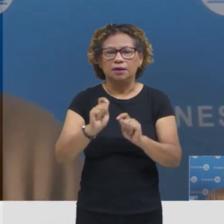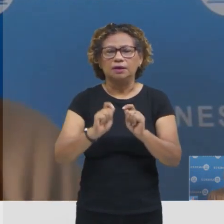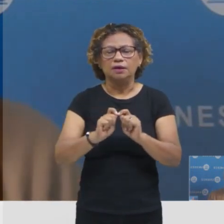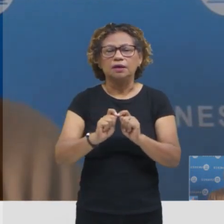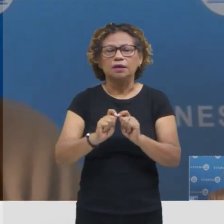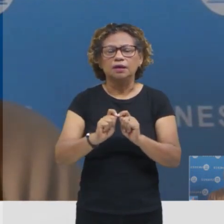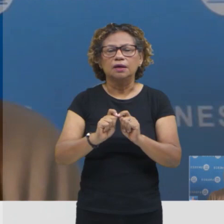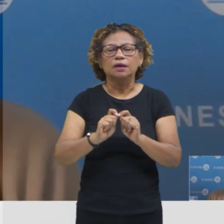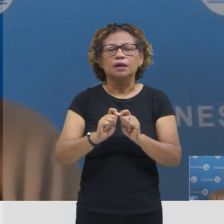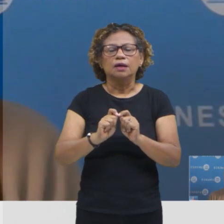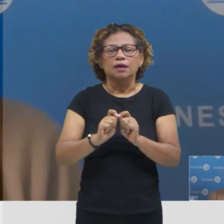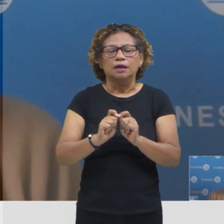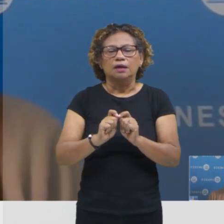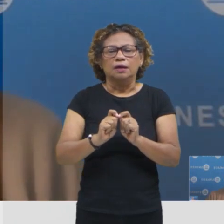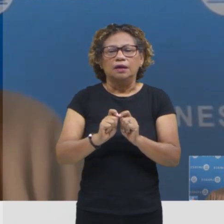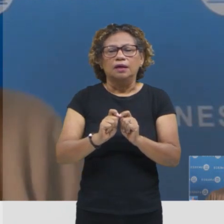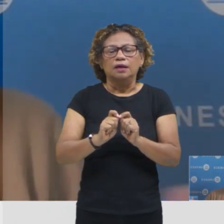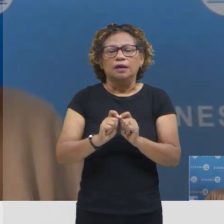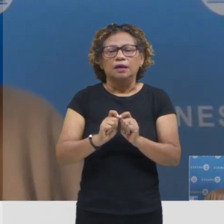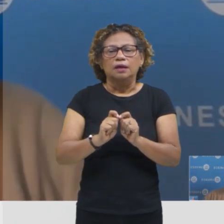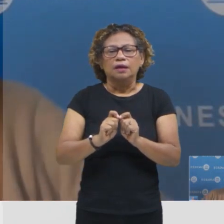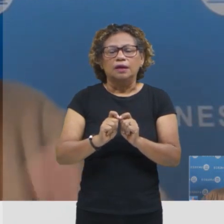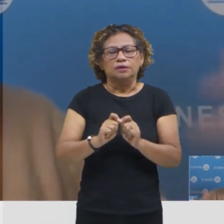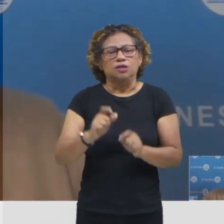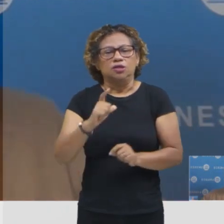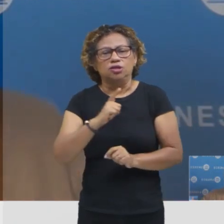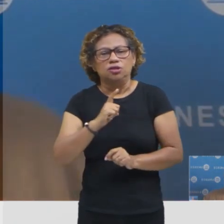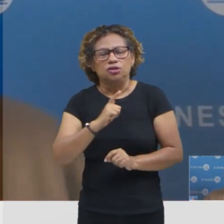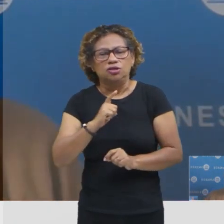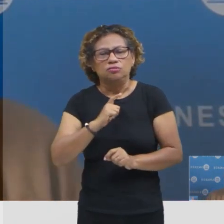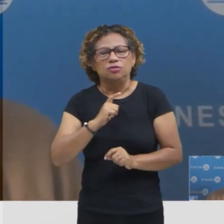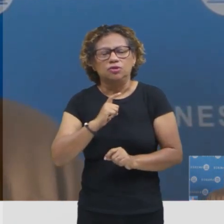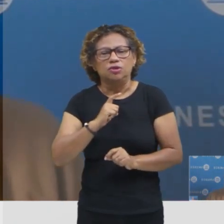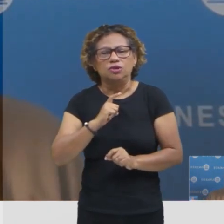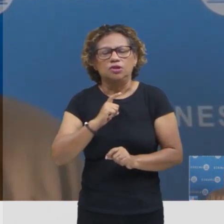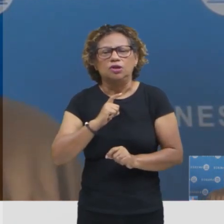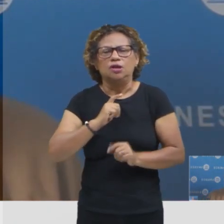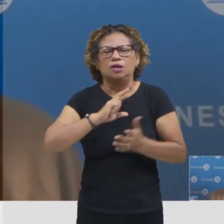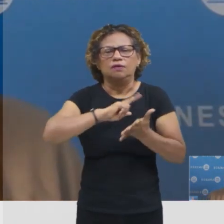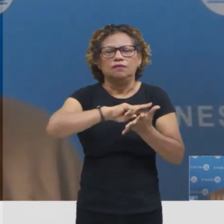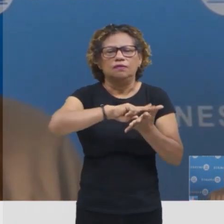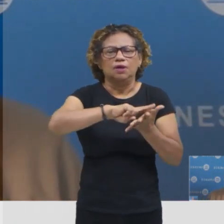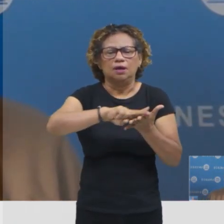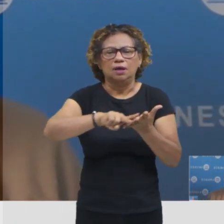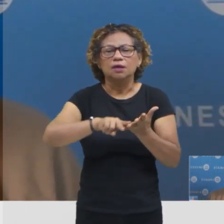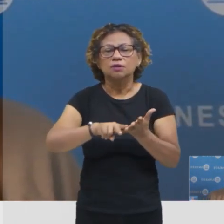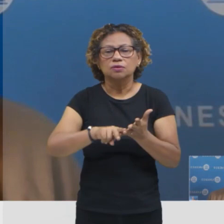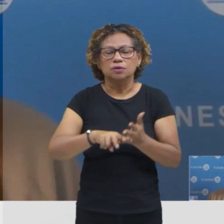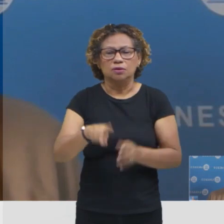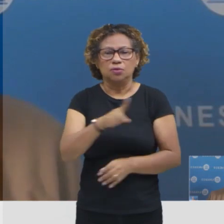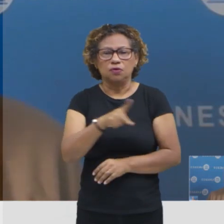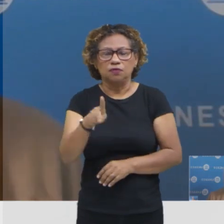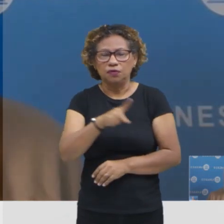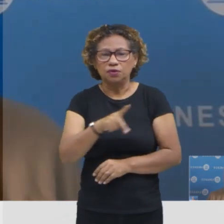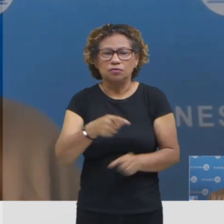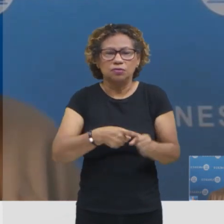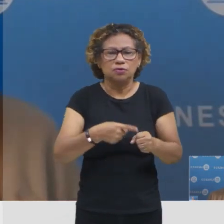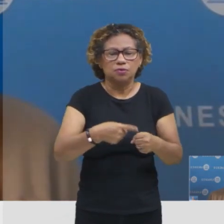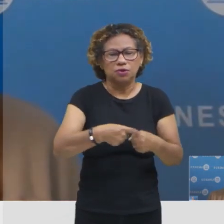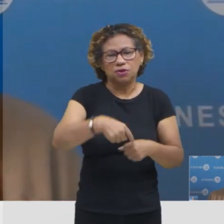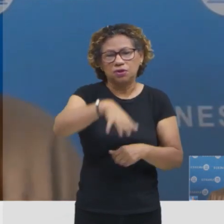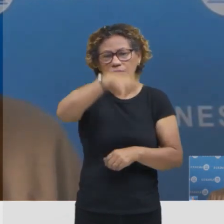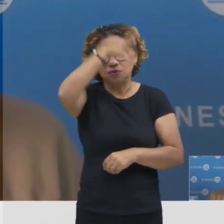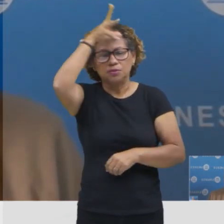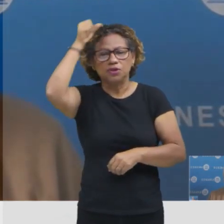e milhares de quilómetros de distância, de podermos ter professores de vários municípios do Amazonas e até de